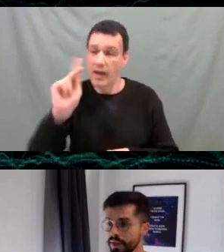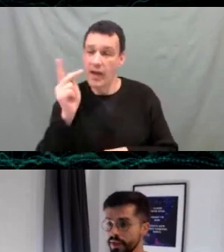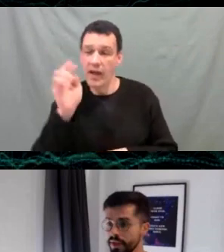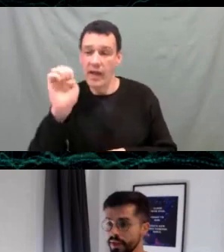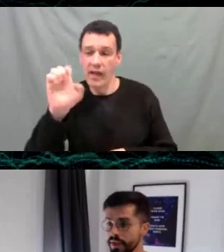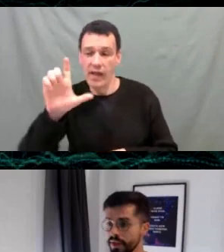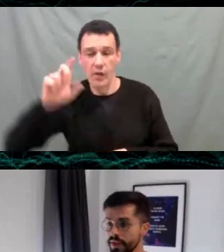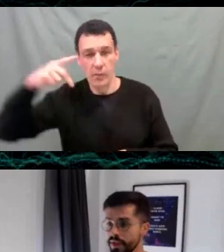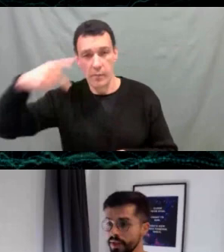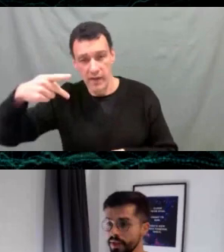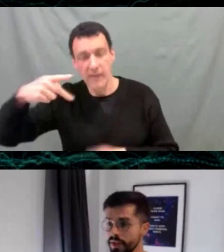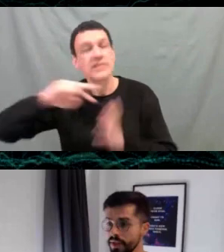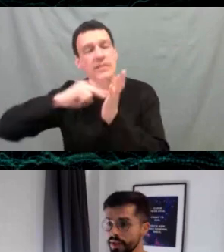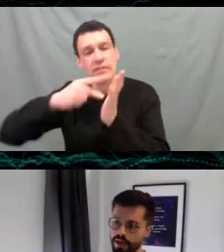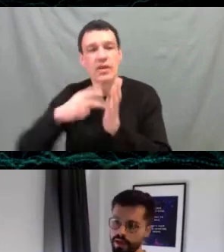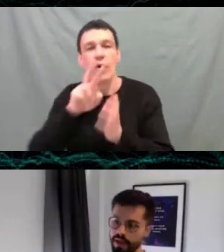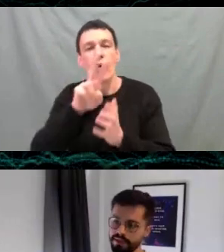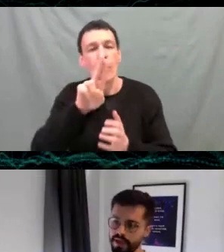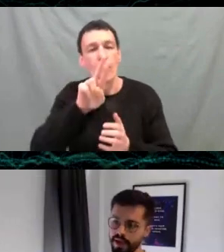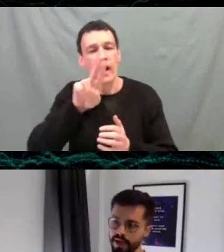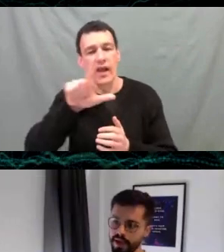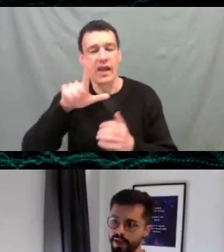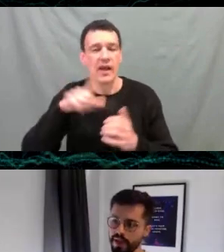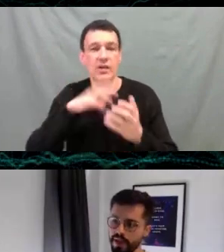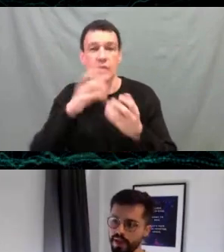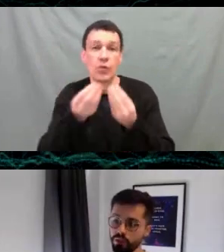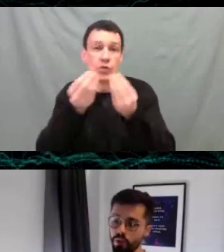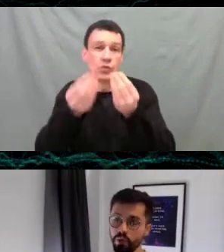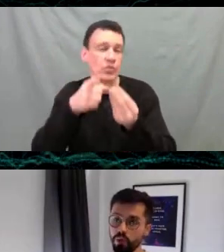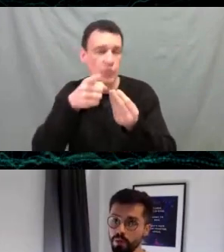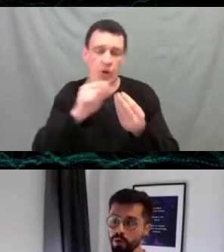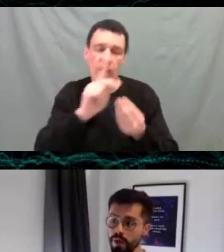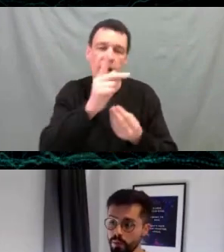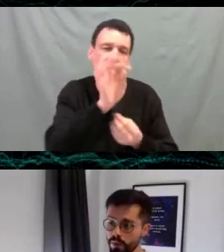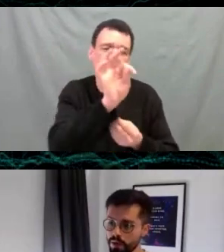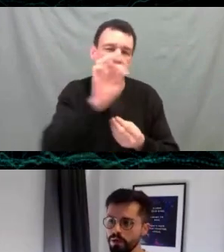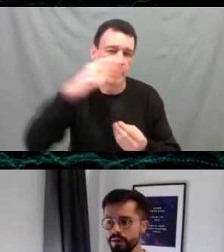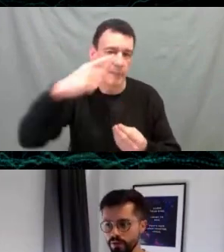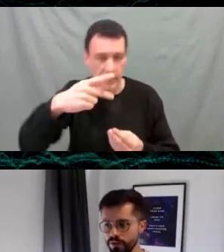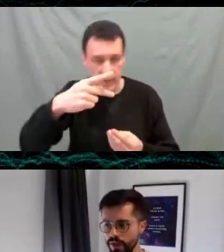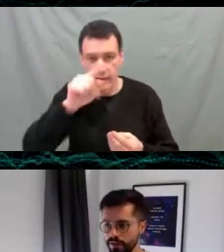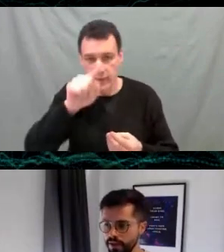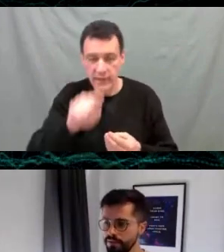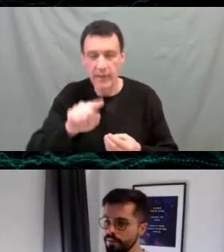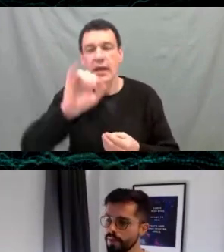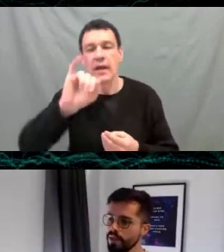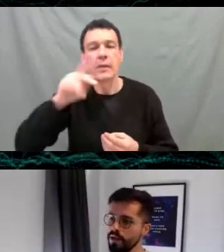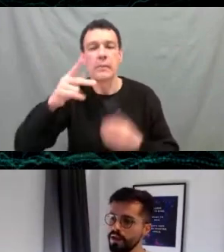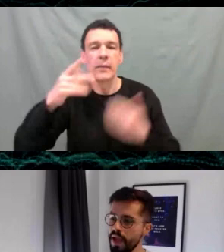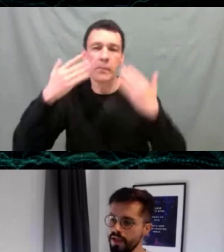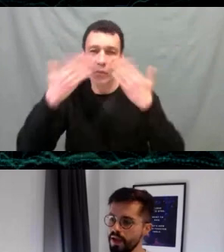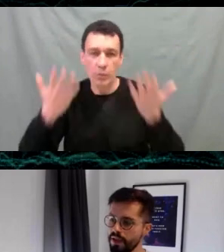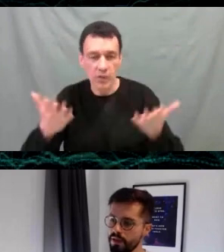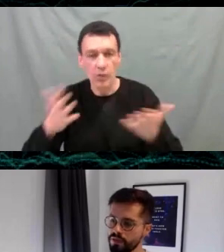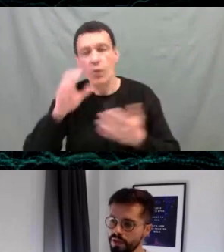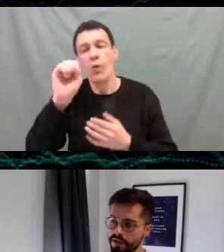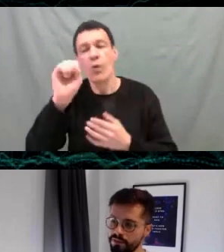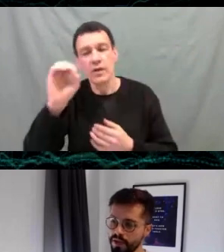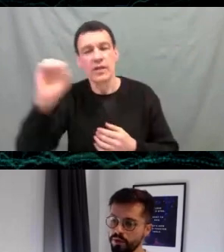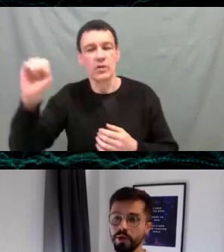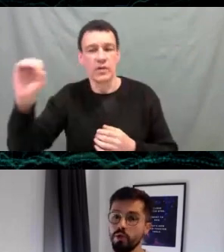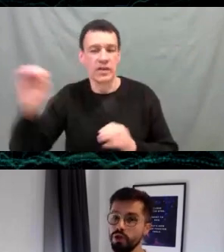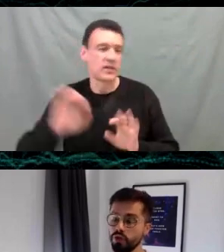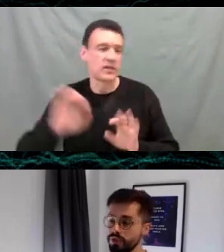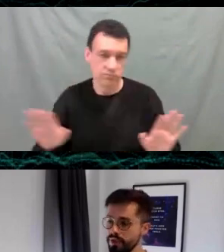você passa a URL para ele que é o que é essa era TP aí o público 8080 né E aí